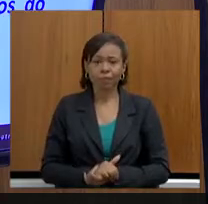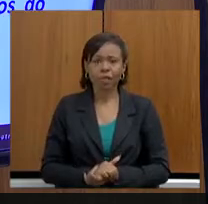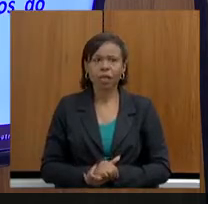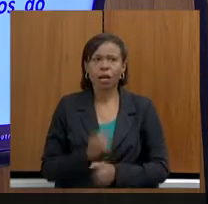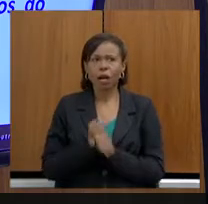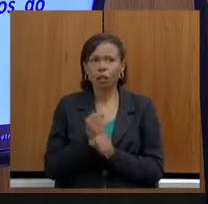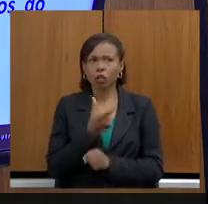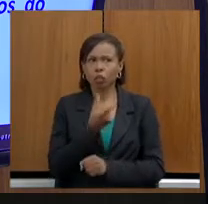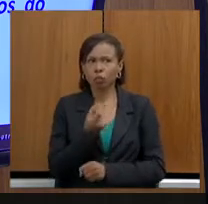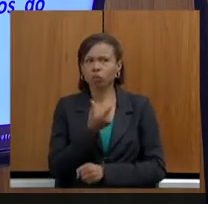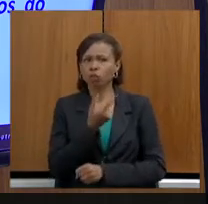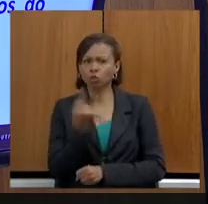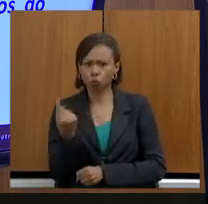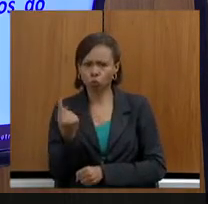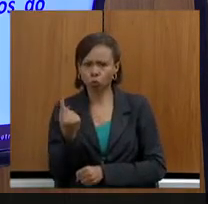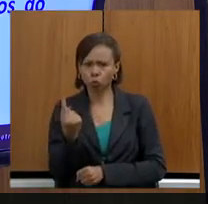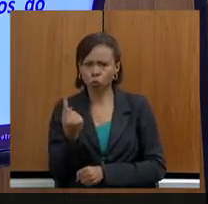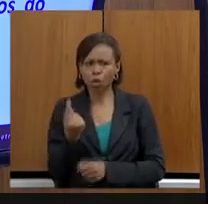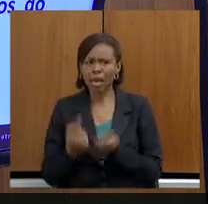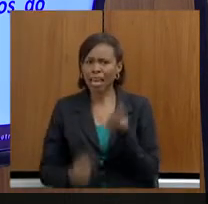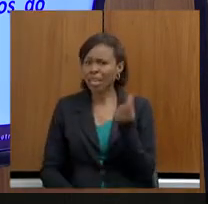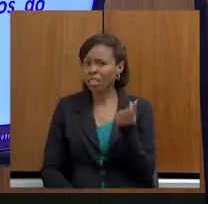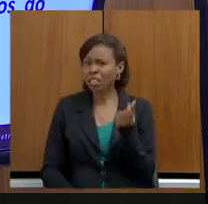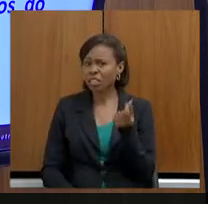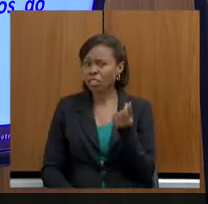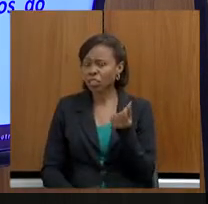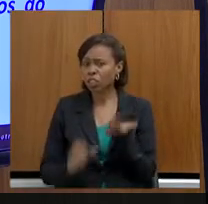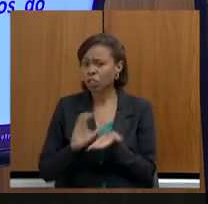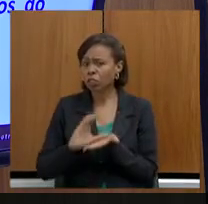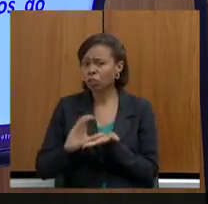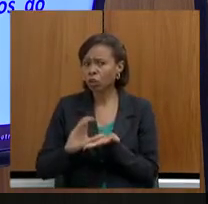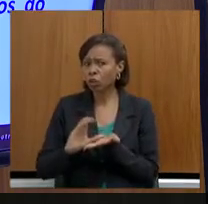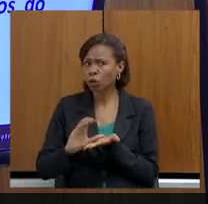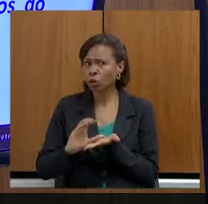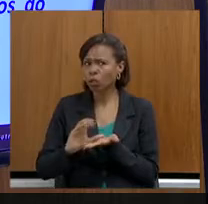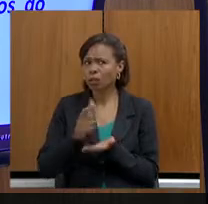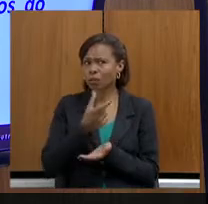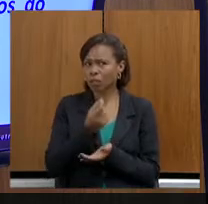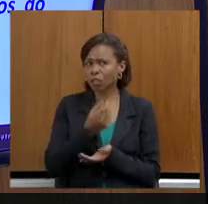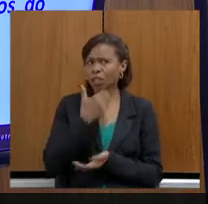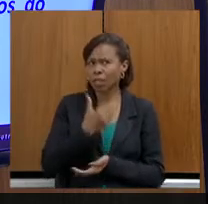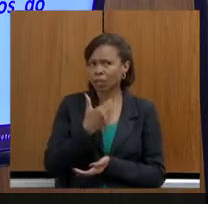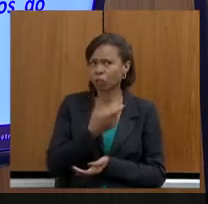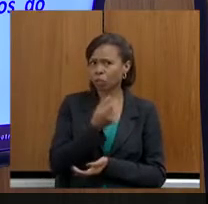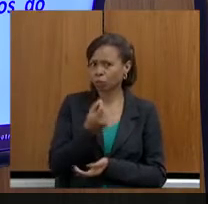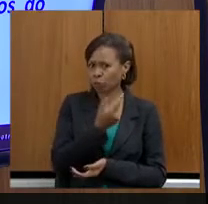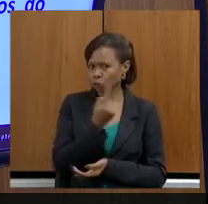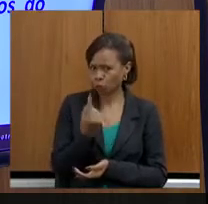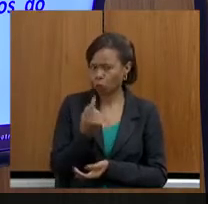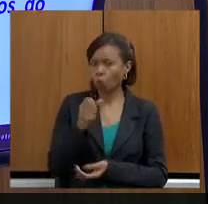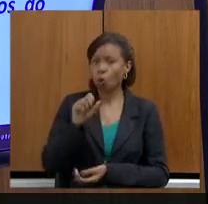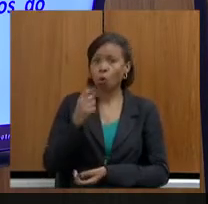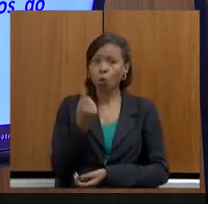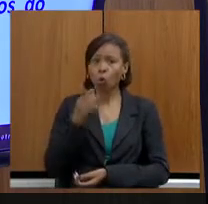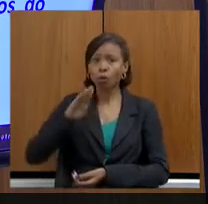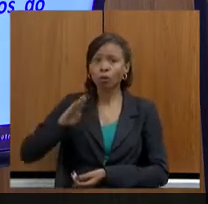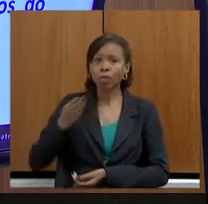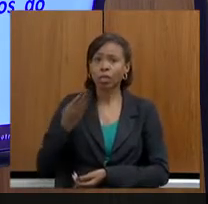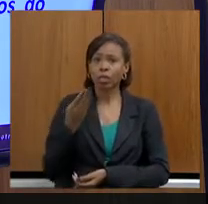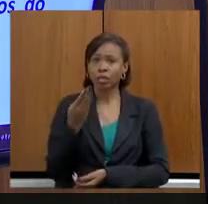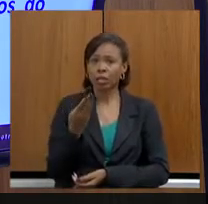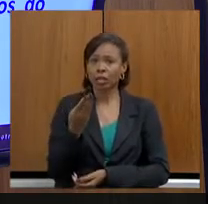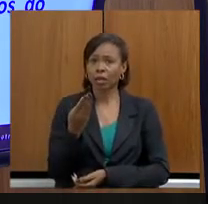2021 esse valor é de vinte de Novembro 2021 1 milhão 889